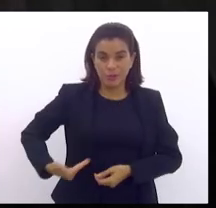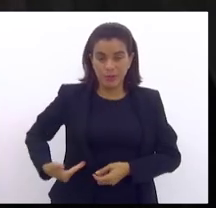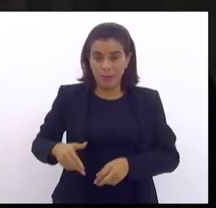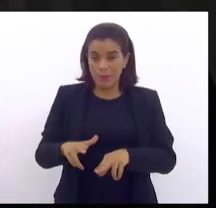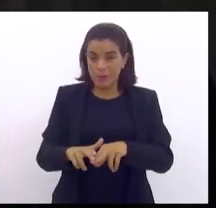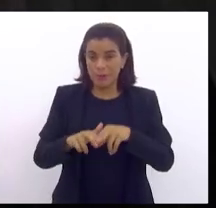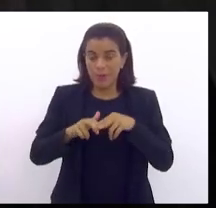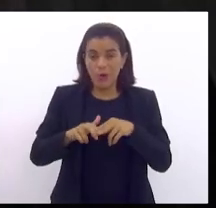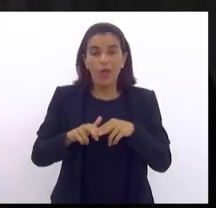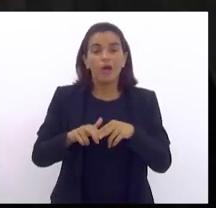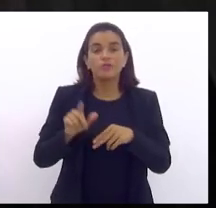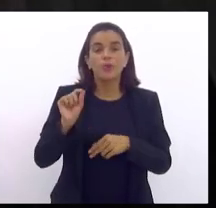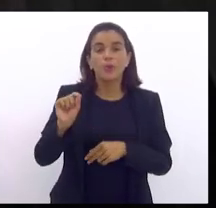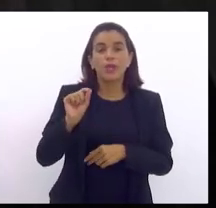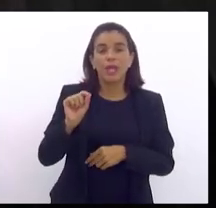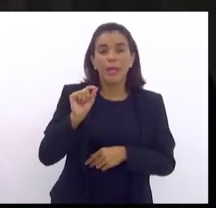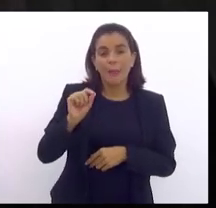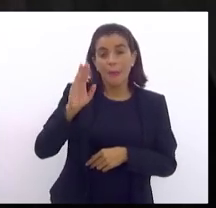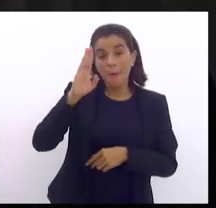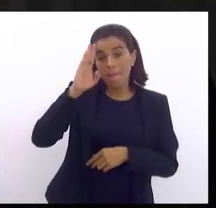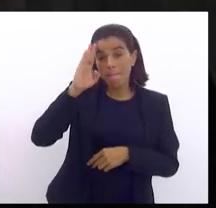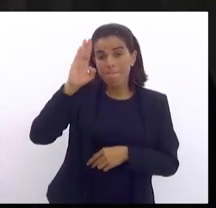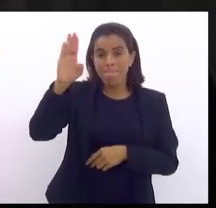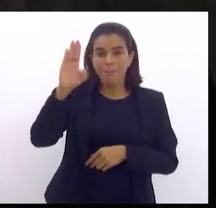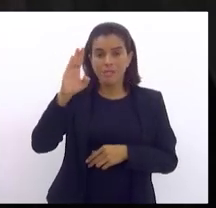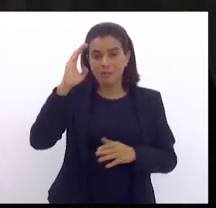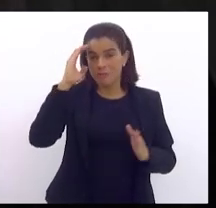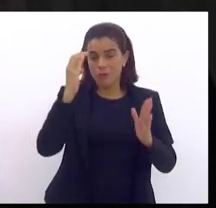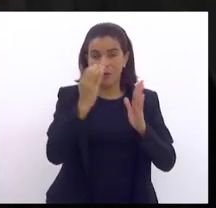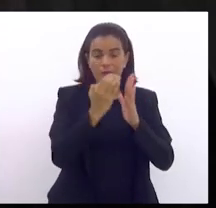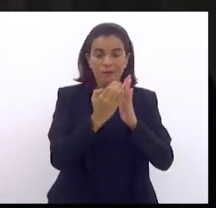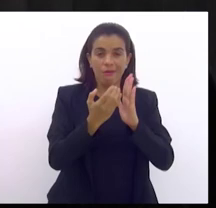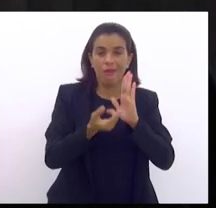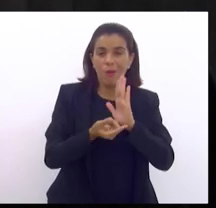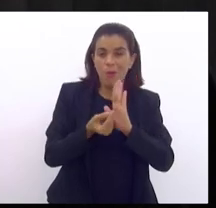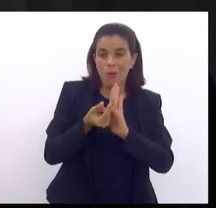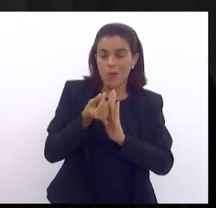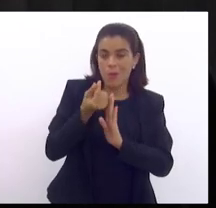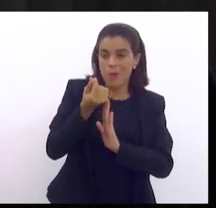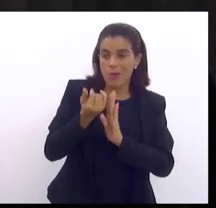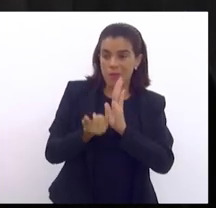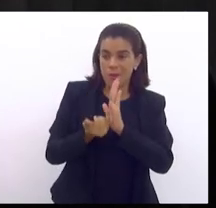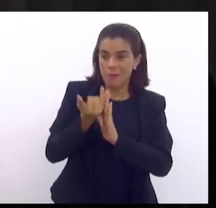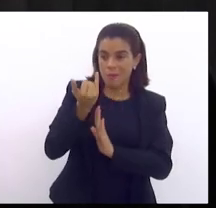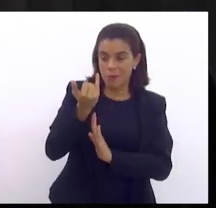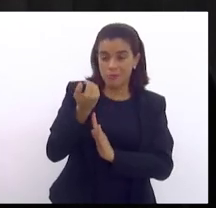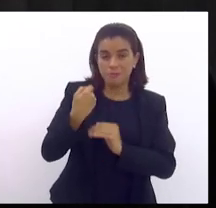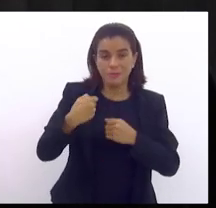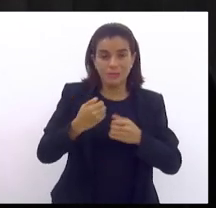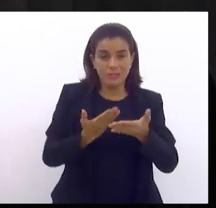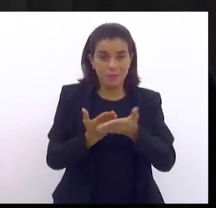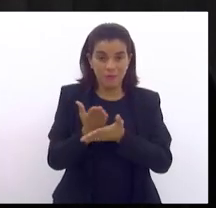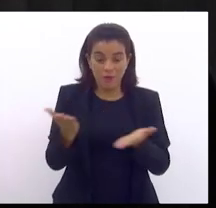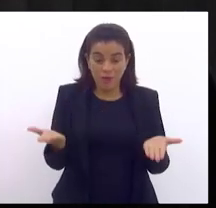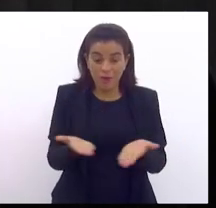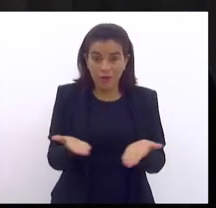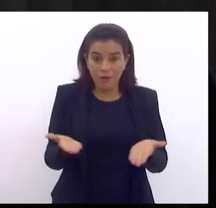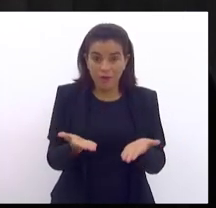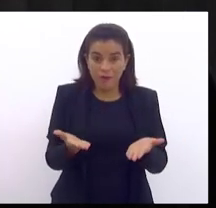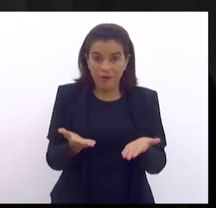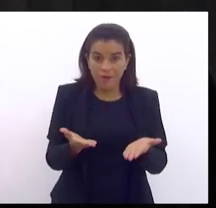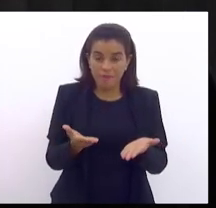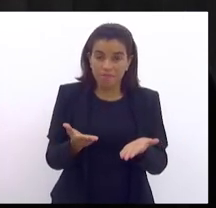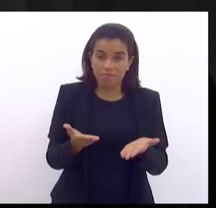do princípio da anualidade. Um imposto para valer o ano que vem tem que ser aprovado esse ano. Um imposto à